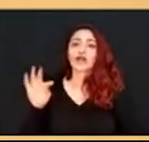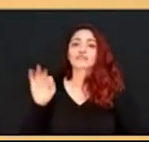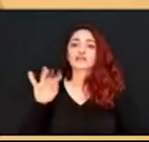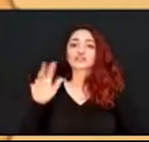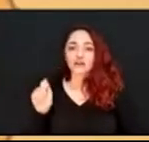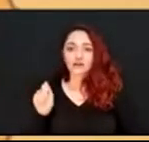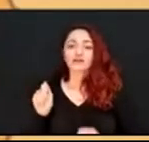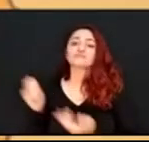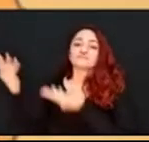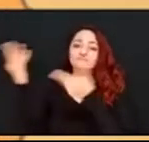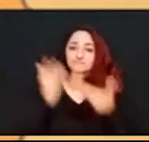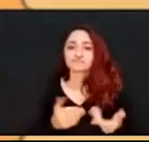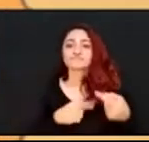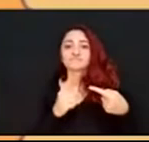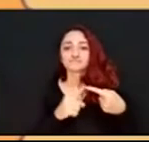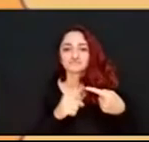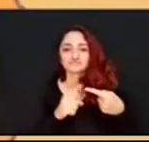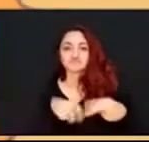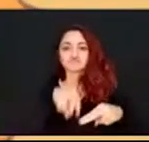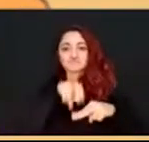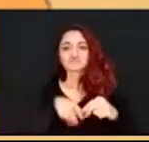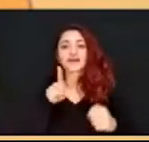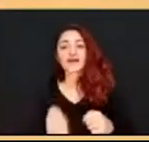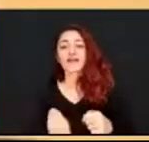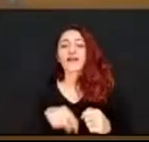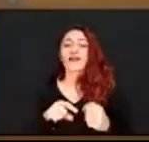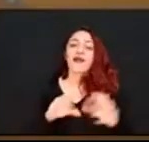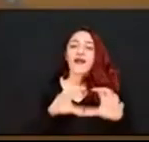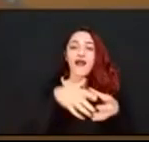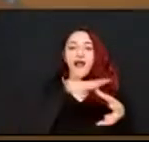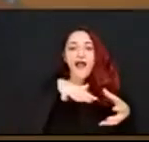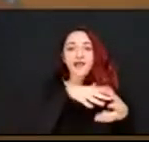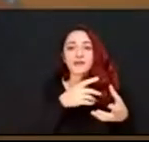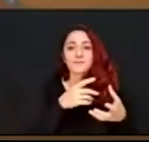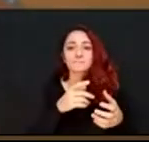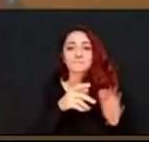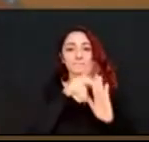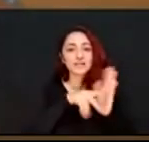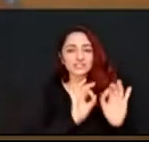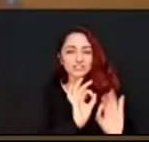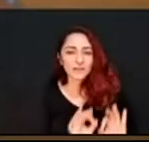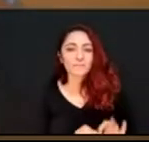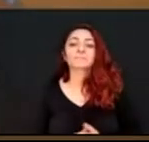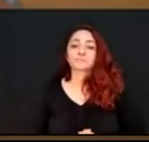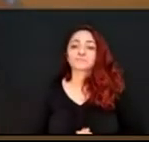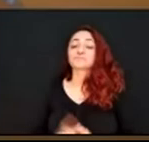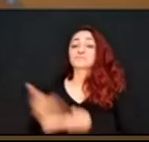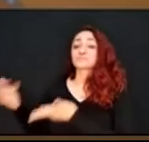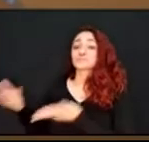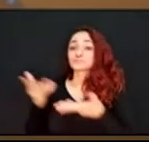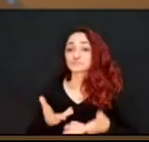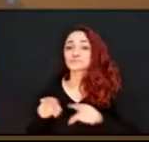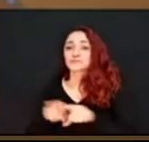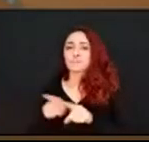da nossa área de planejamento comercial do grupo Carrefour por favor eu quero chamar também o nosso querido